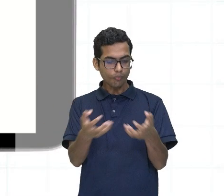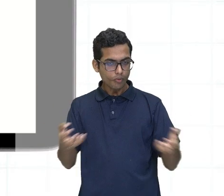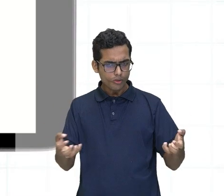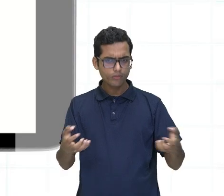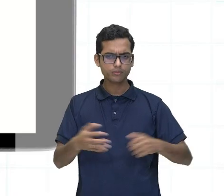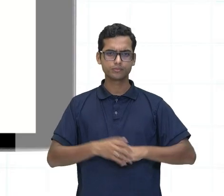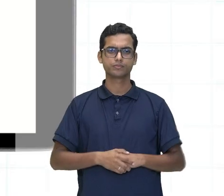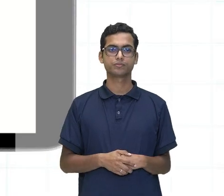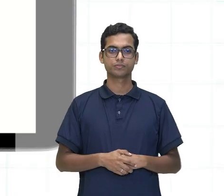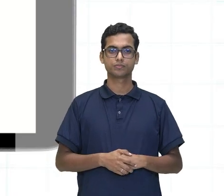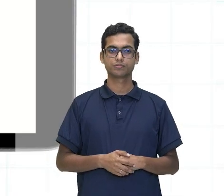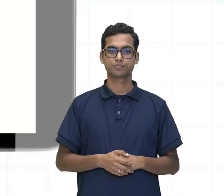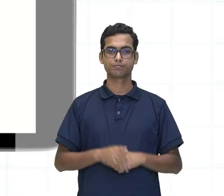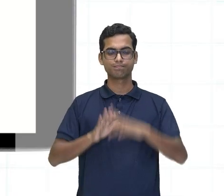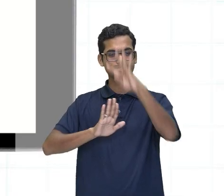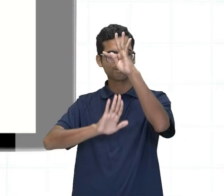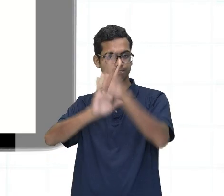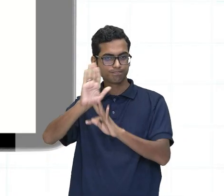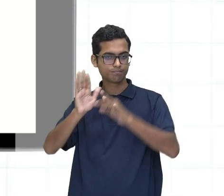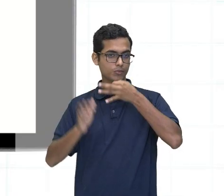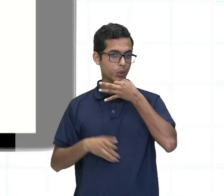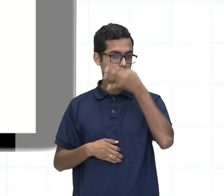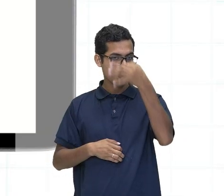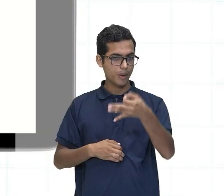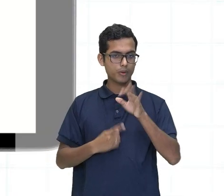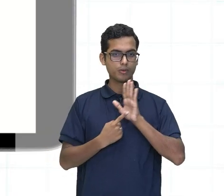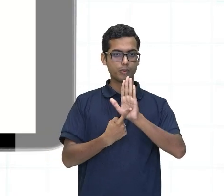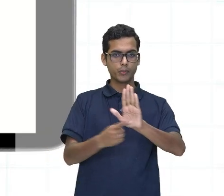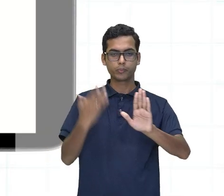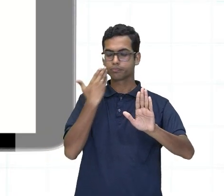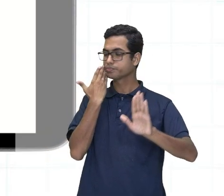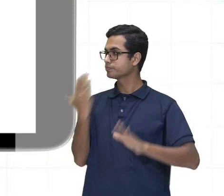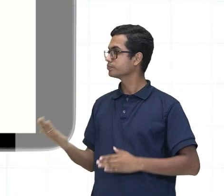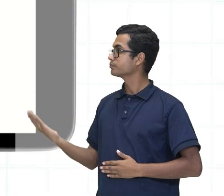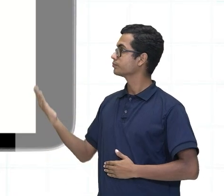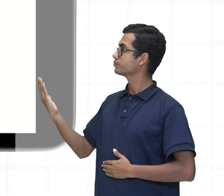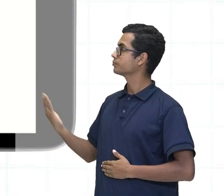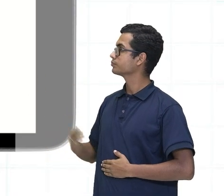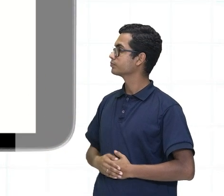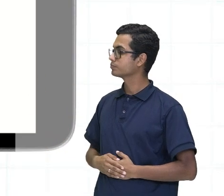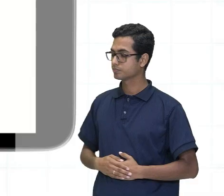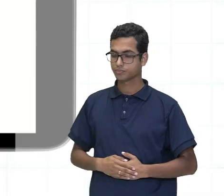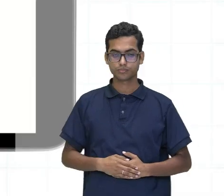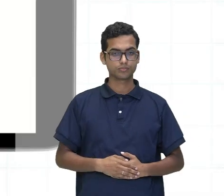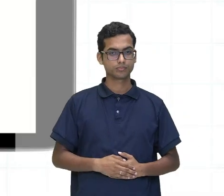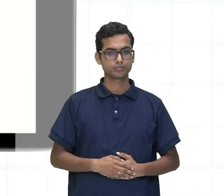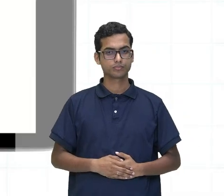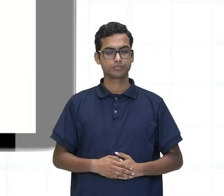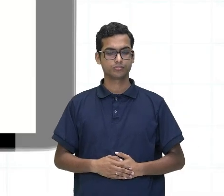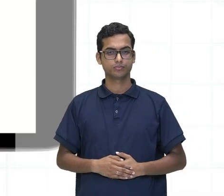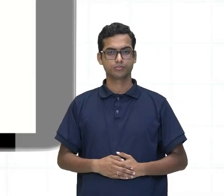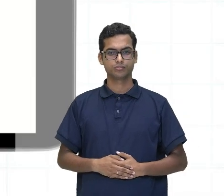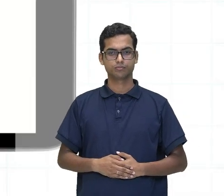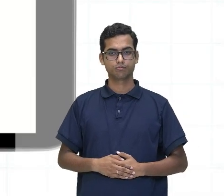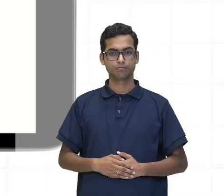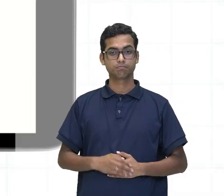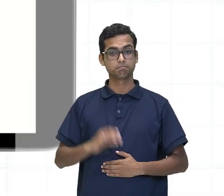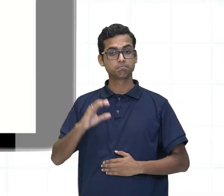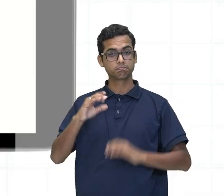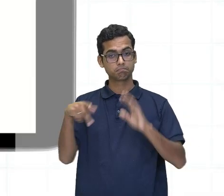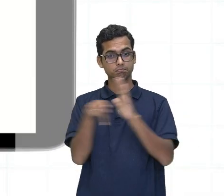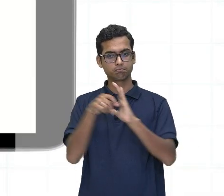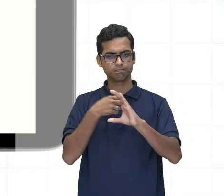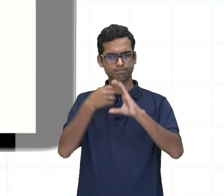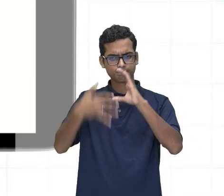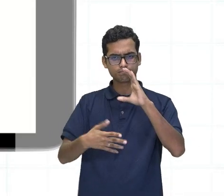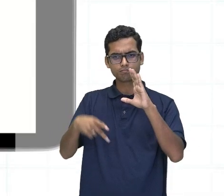texto opinativo, um texto que traz, então, a falas aí, né? Características de uma reportagem.